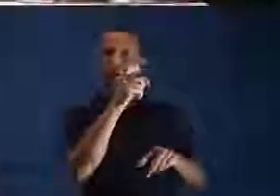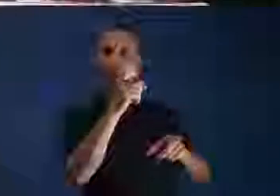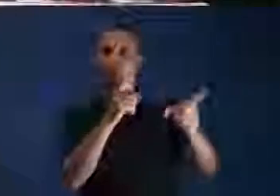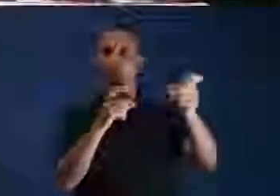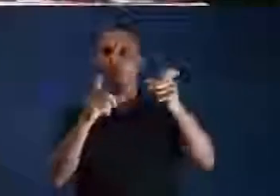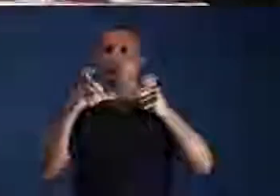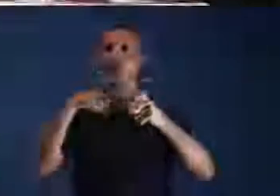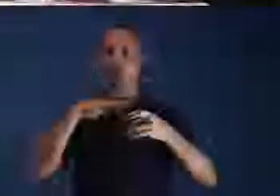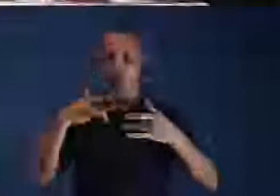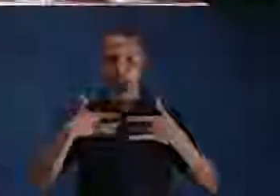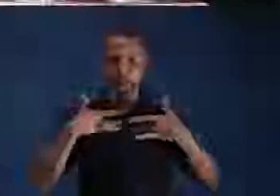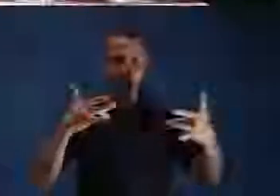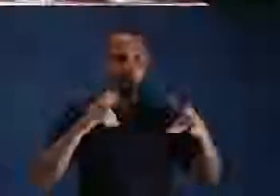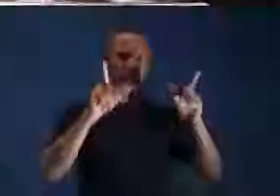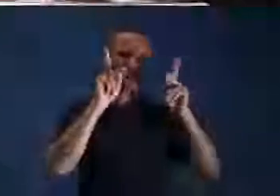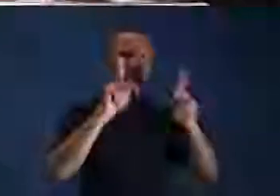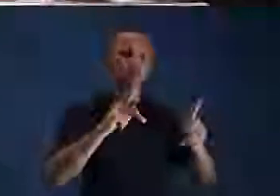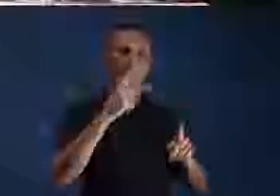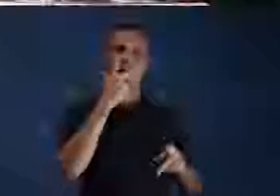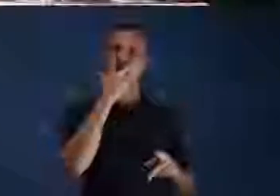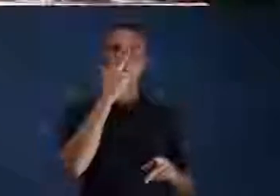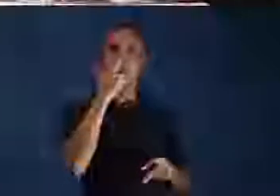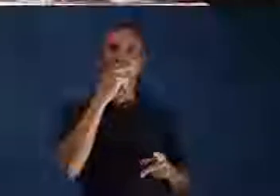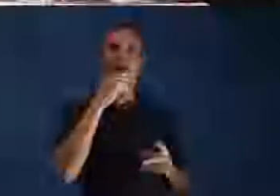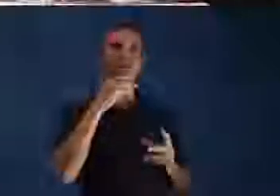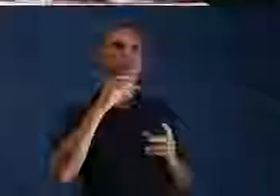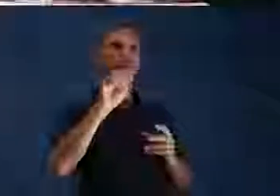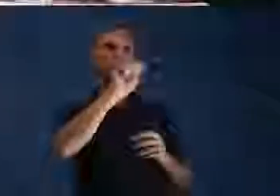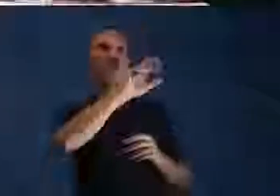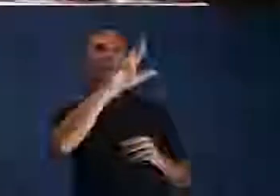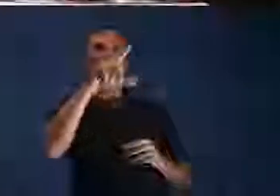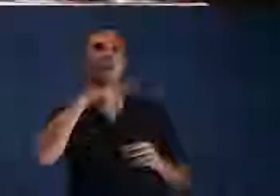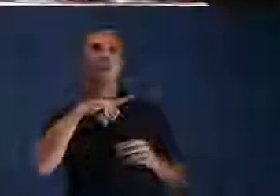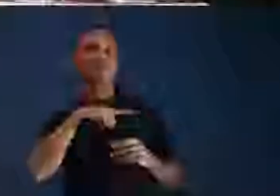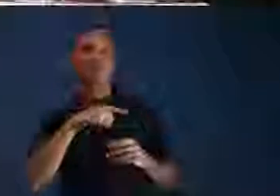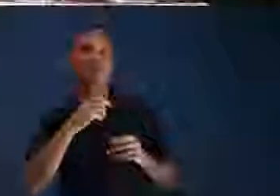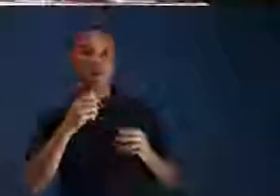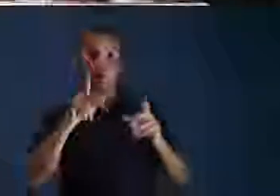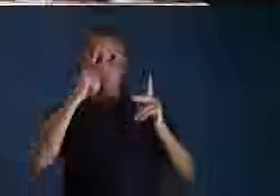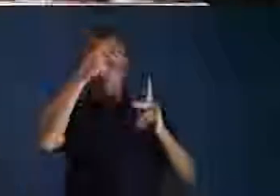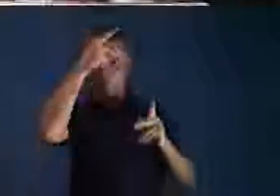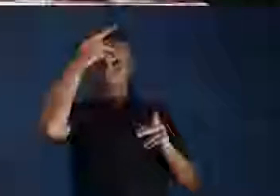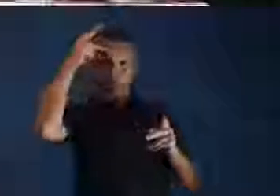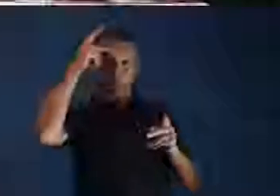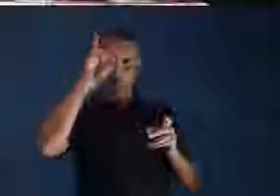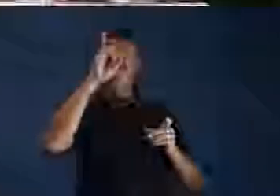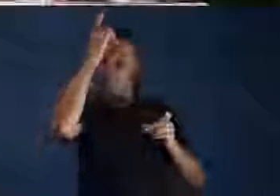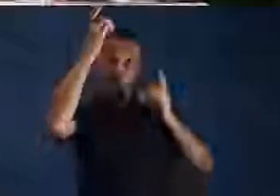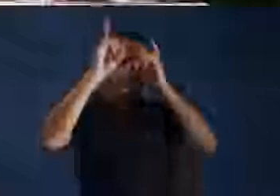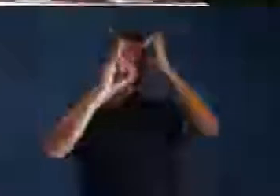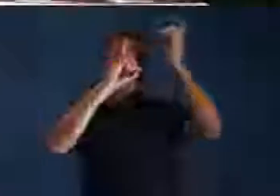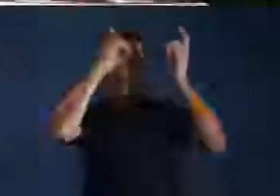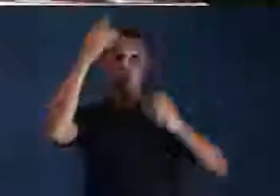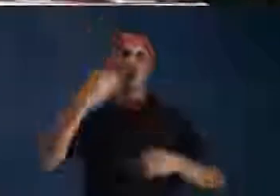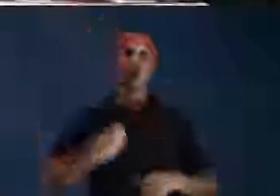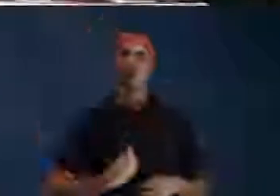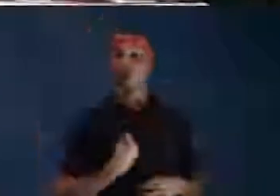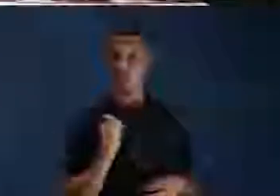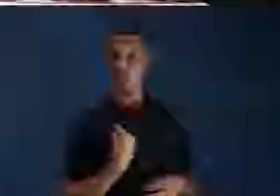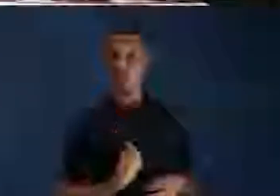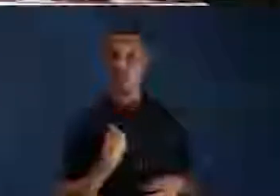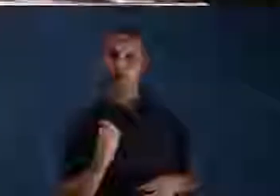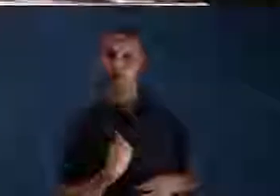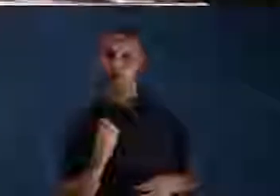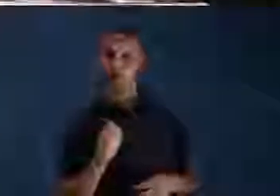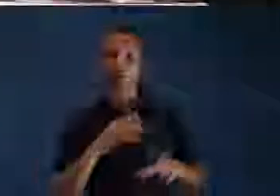com uma disposição e um espírito no ar, e são compostos por autores cujas circunstâncias de vida, com frequência, os